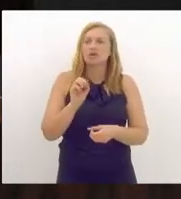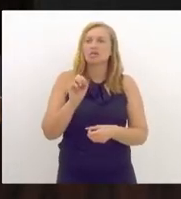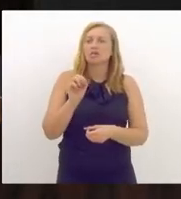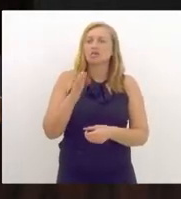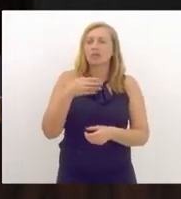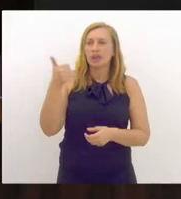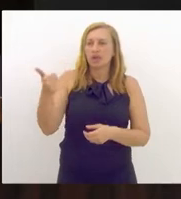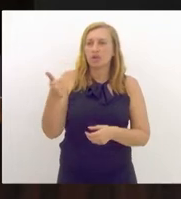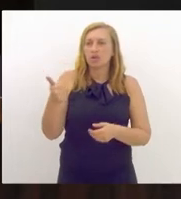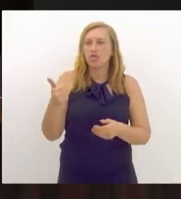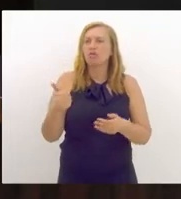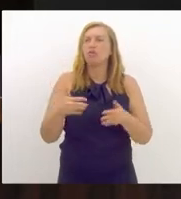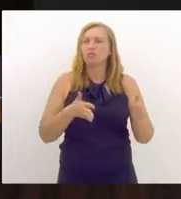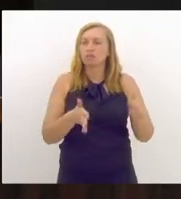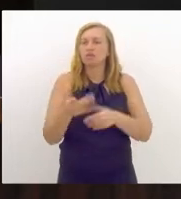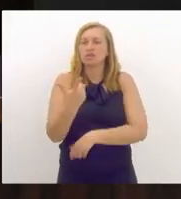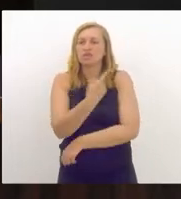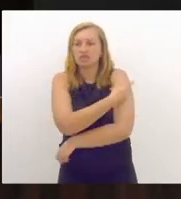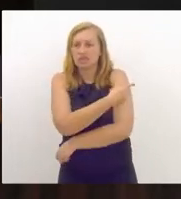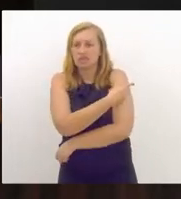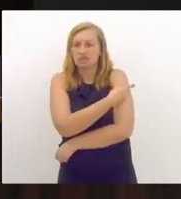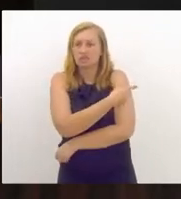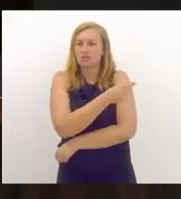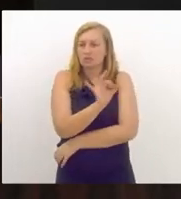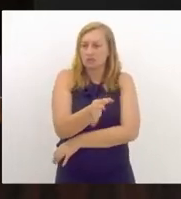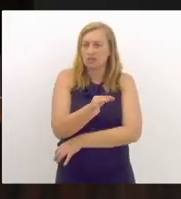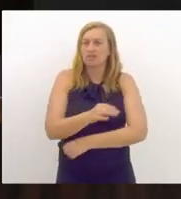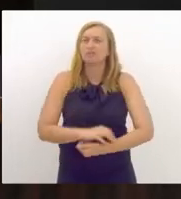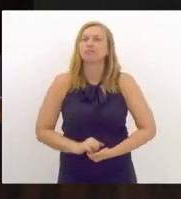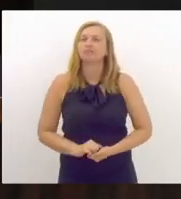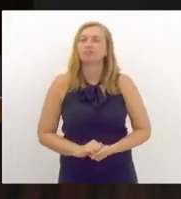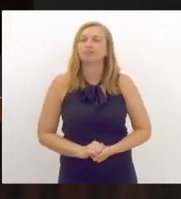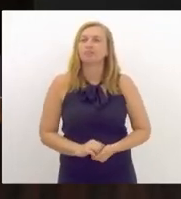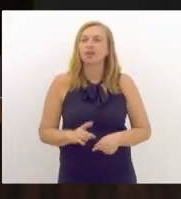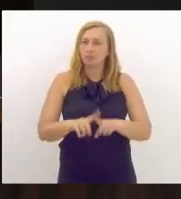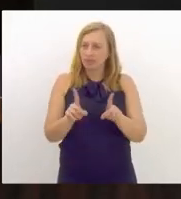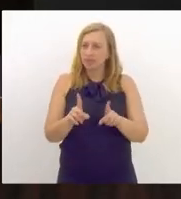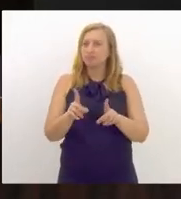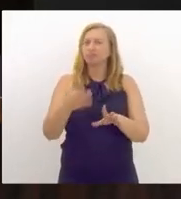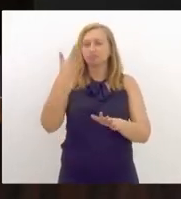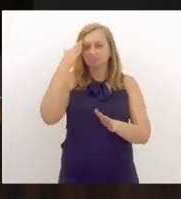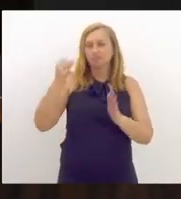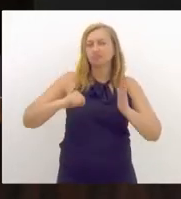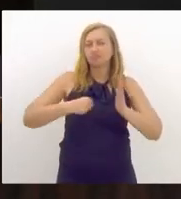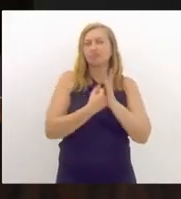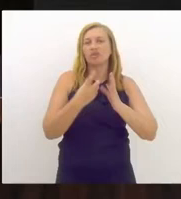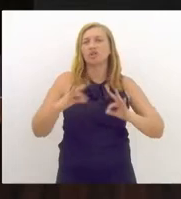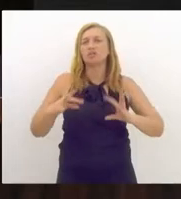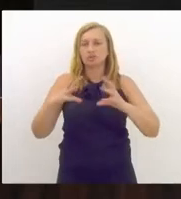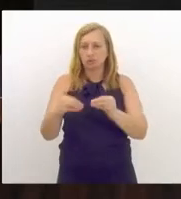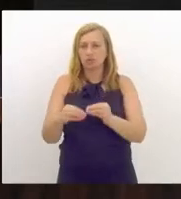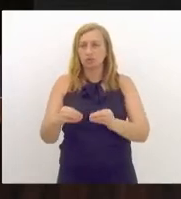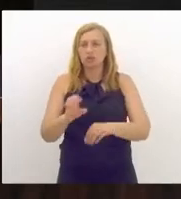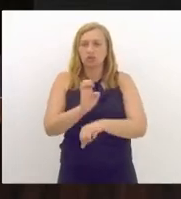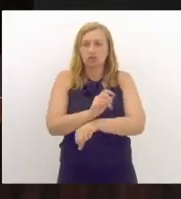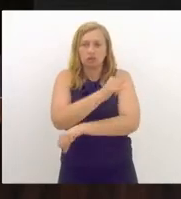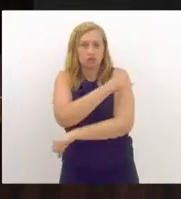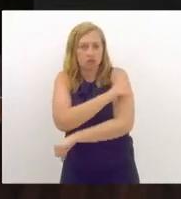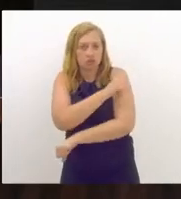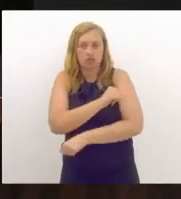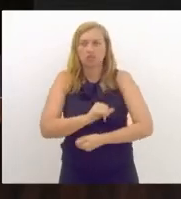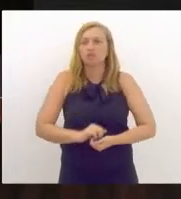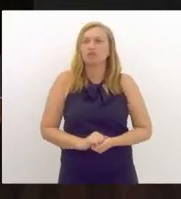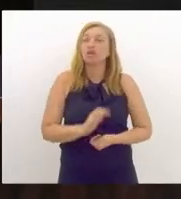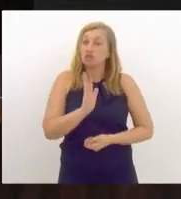esse processo de vacinação efetivo mas nós sabemos o impacto disso tudo num estado do Rio de Janeiro